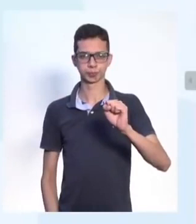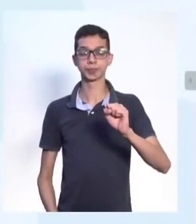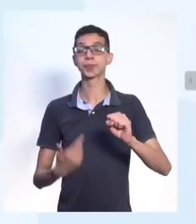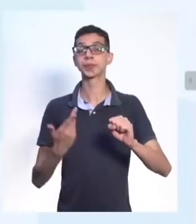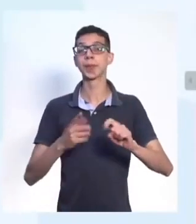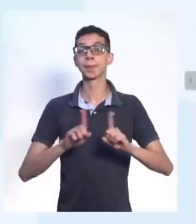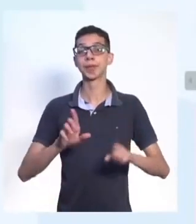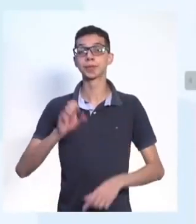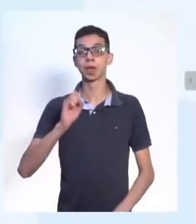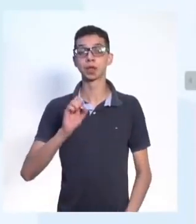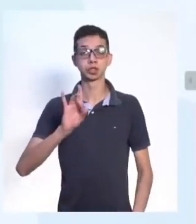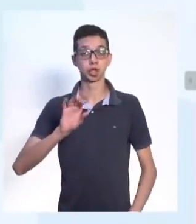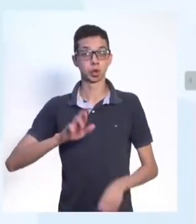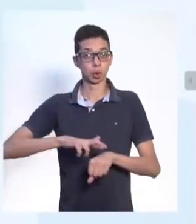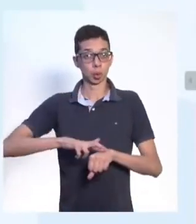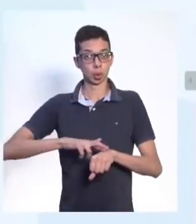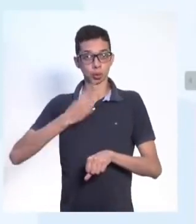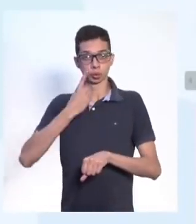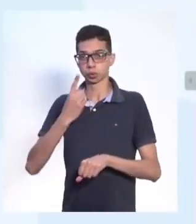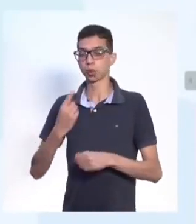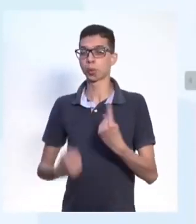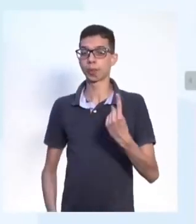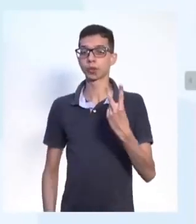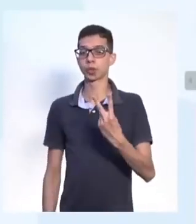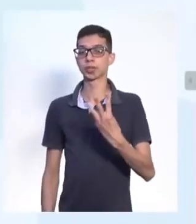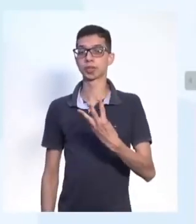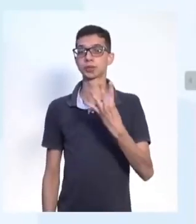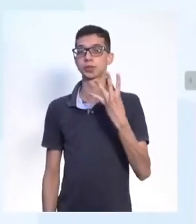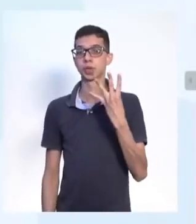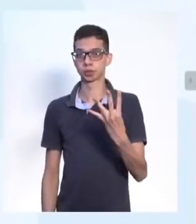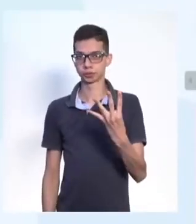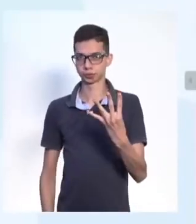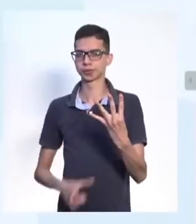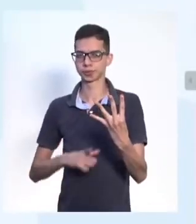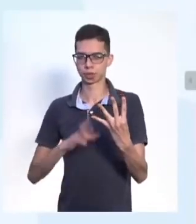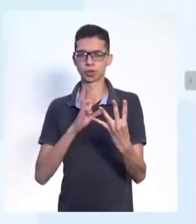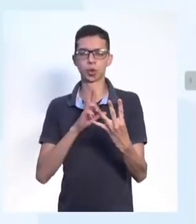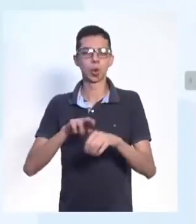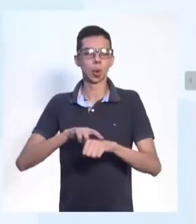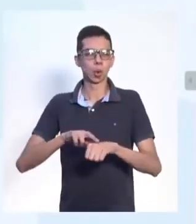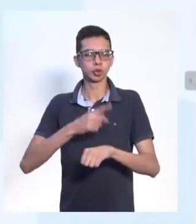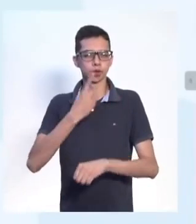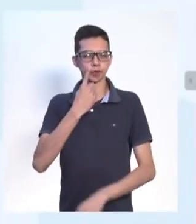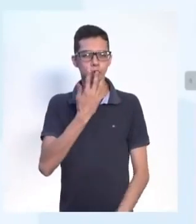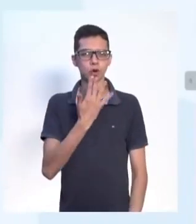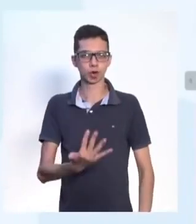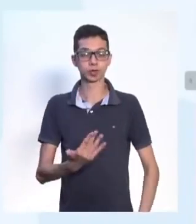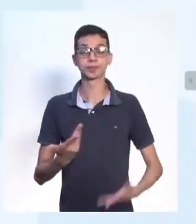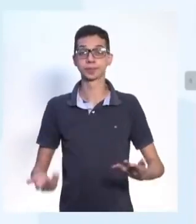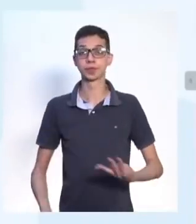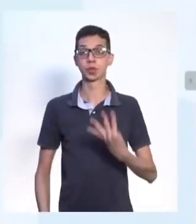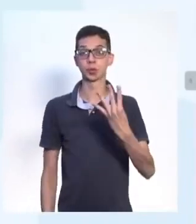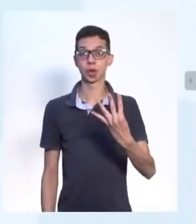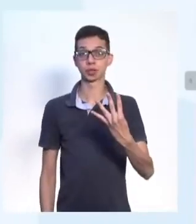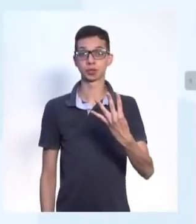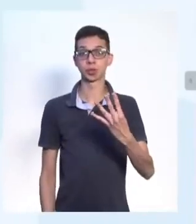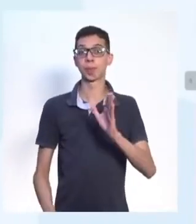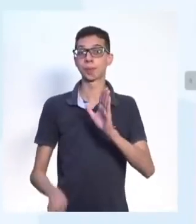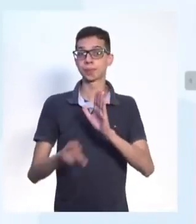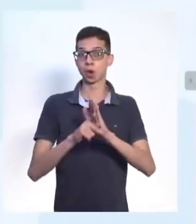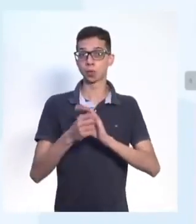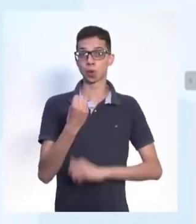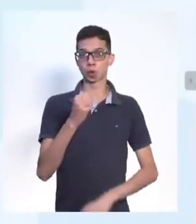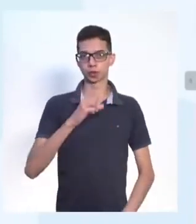Então, eu peguei 1, 2, 3, 4. Então, eu peguei 4 partes de 8. Beleza.